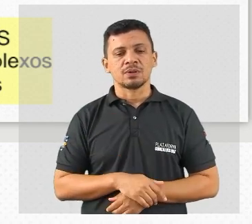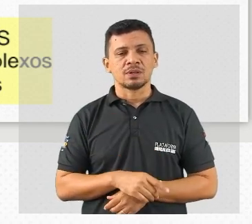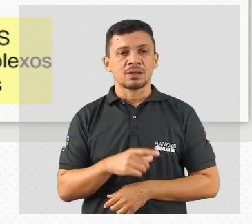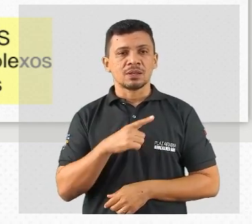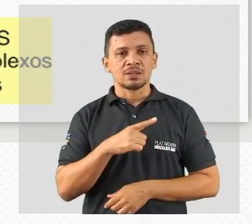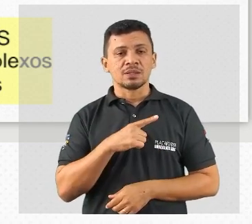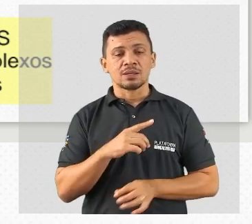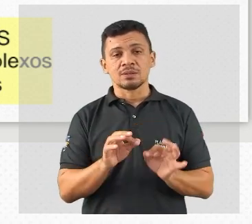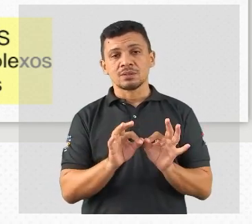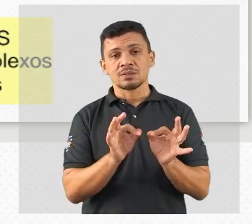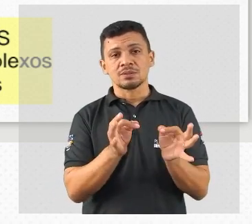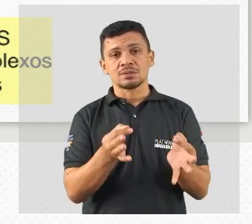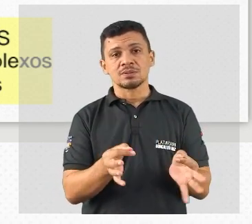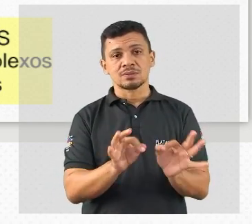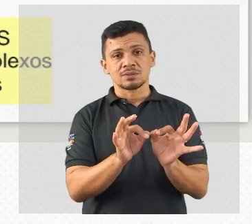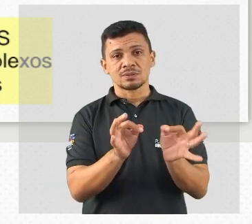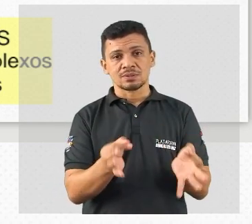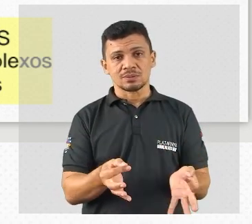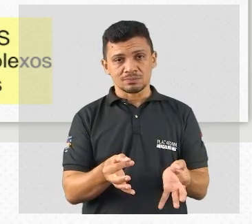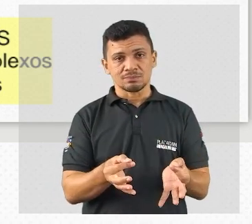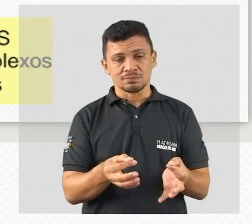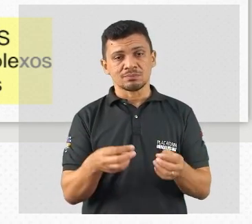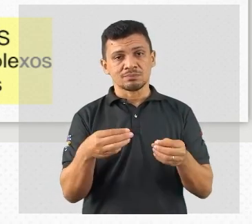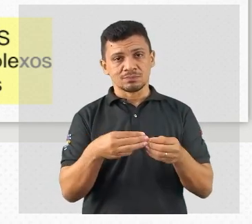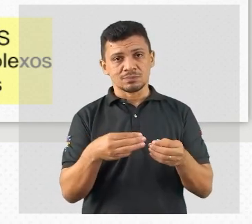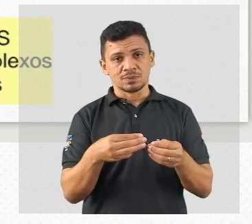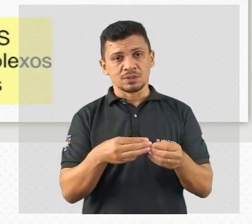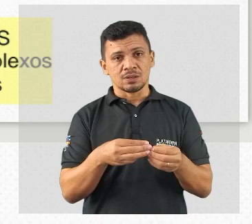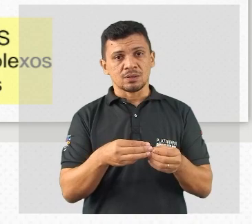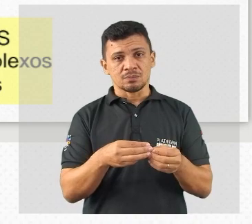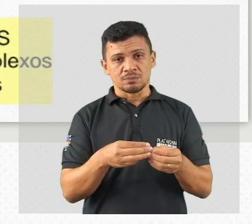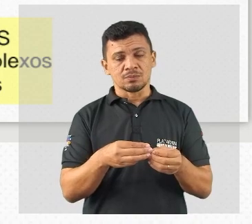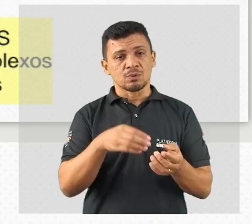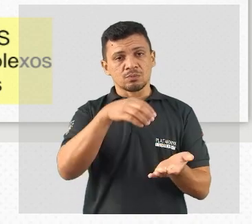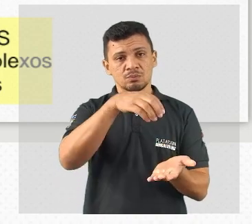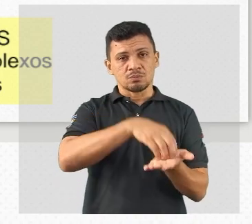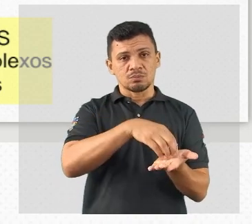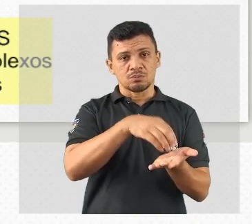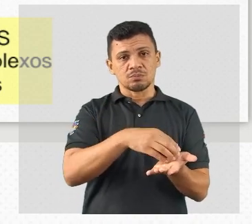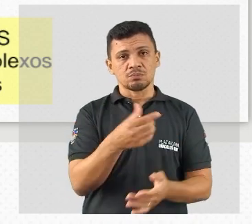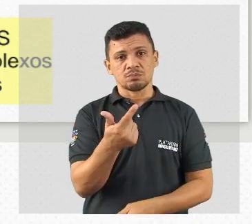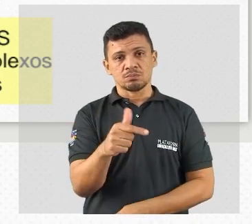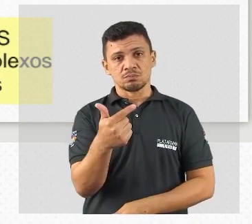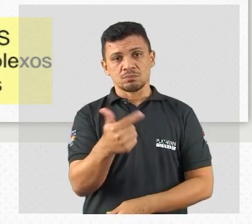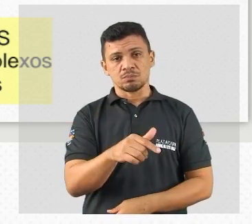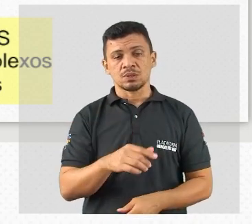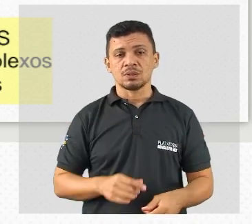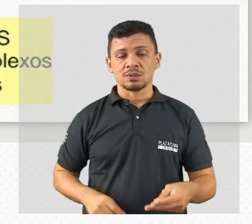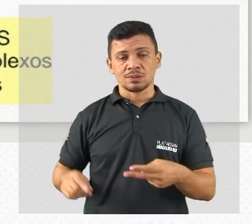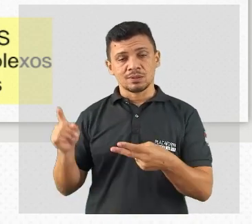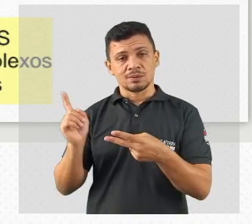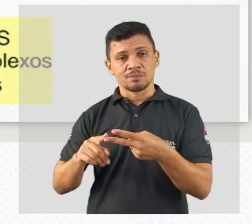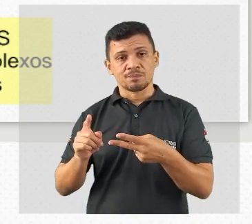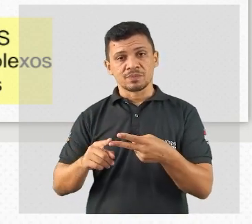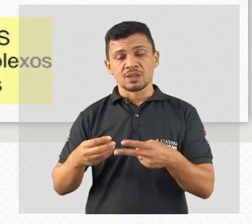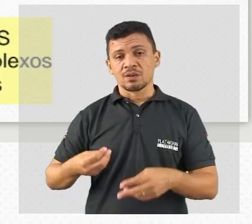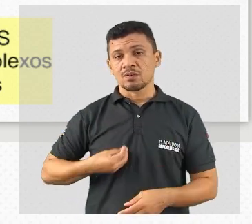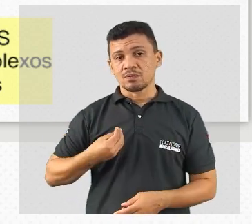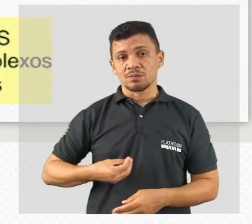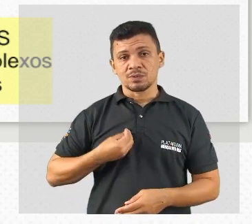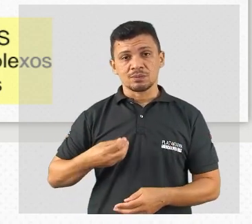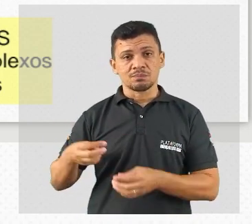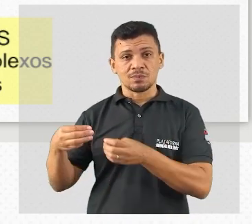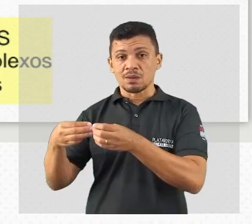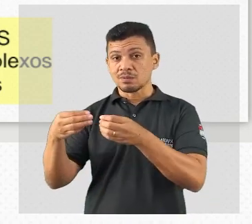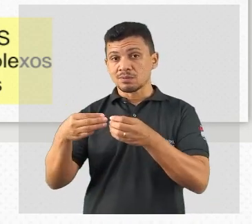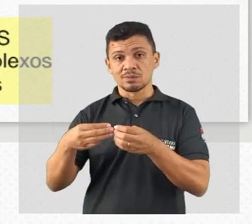células mais simples, que a gente pode falar um pouquinho mais lá na frente. E também seres vivos que possuem várias células, como o ser humano,